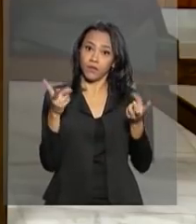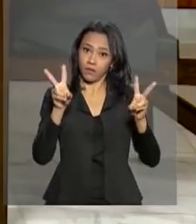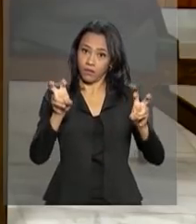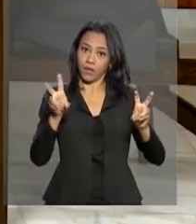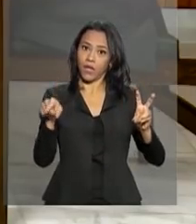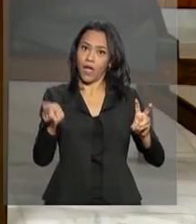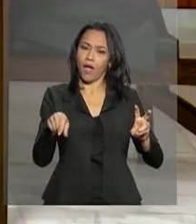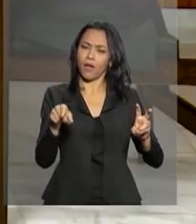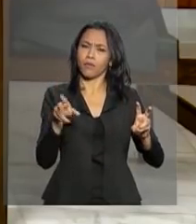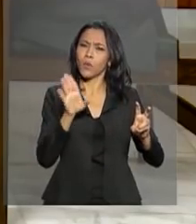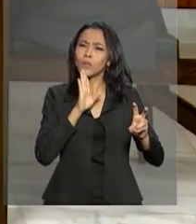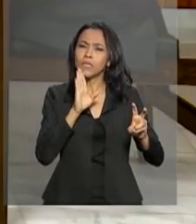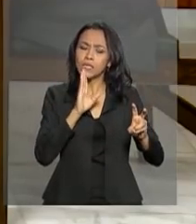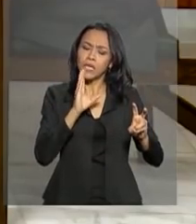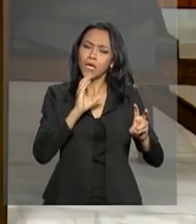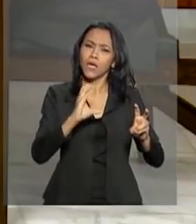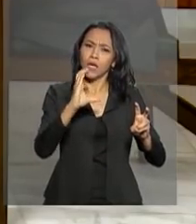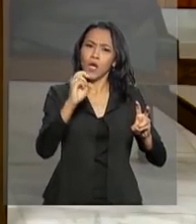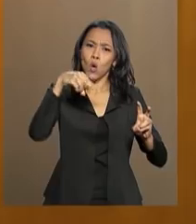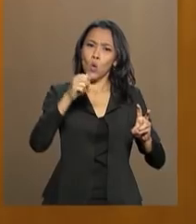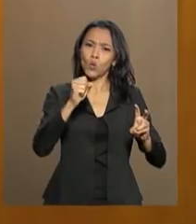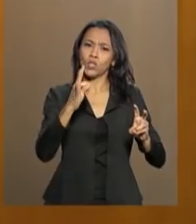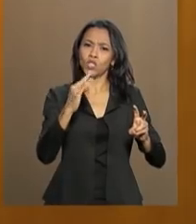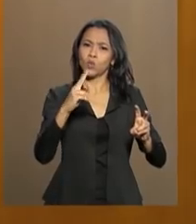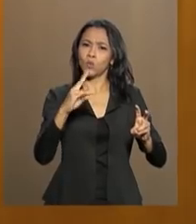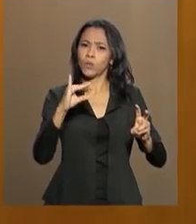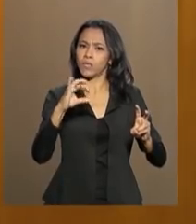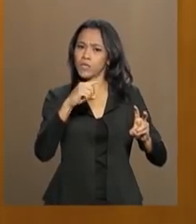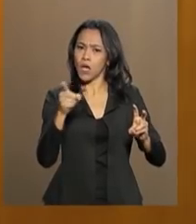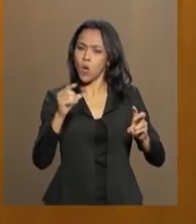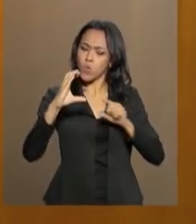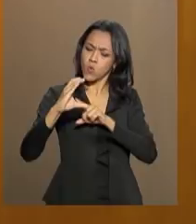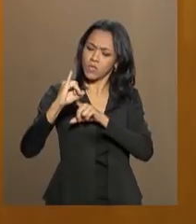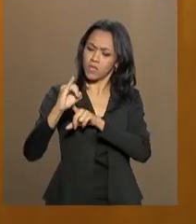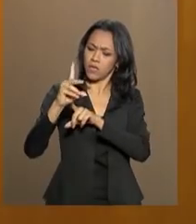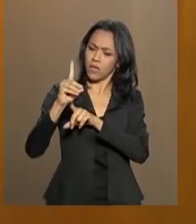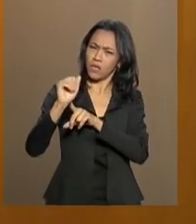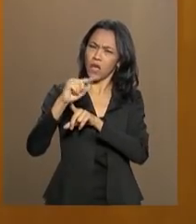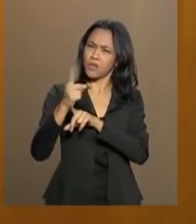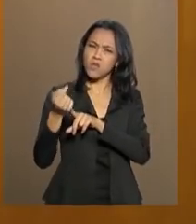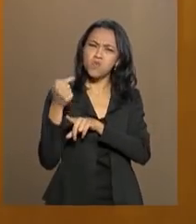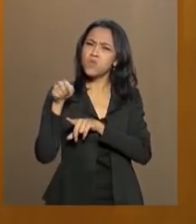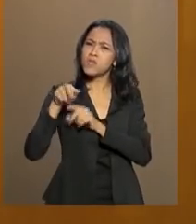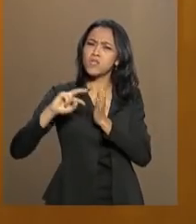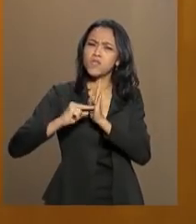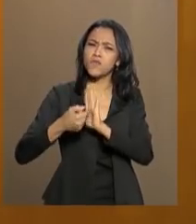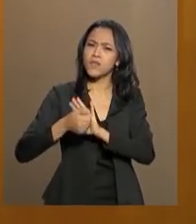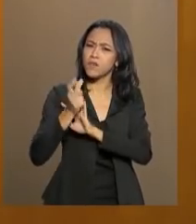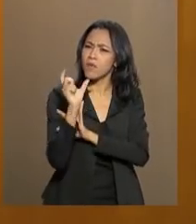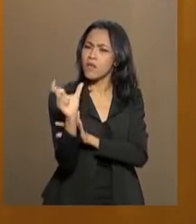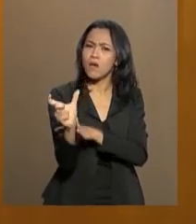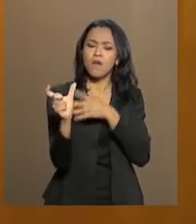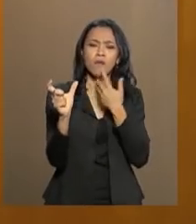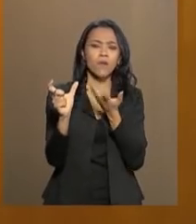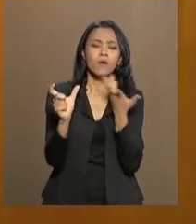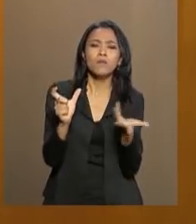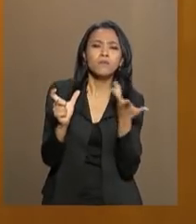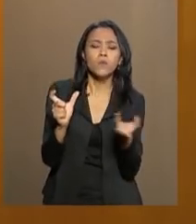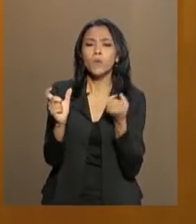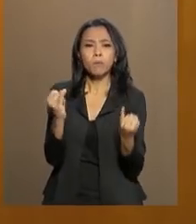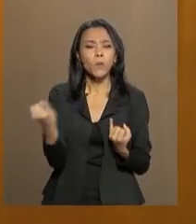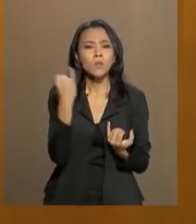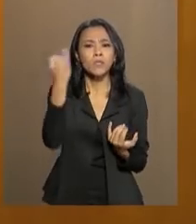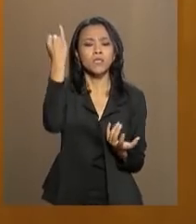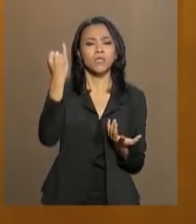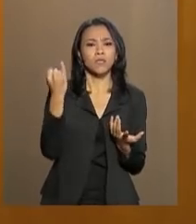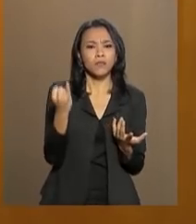conhecida, né, chamada de Constituição Cidadã. A que se refere esse termo do documento? Qual a importância de